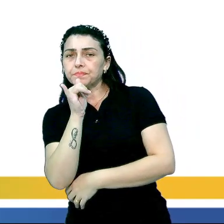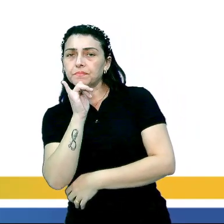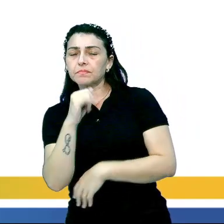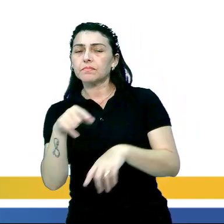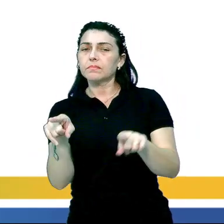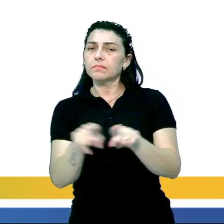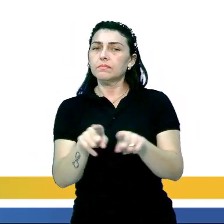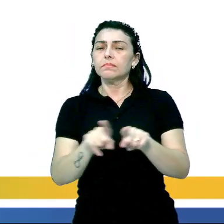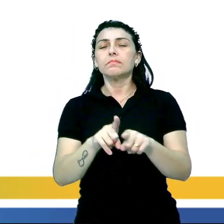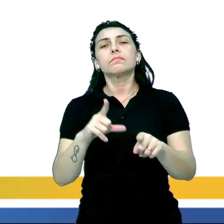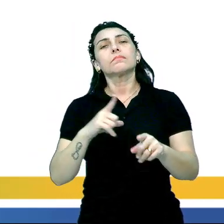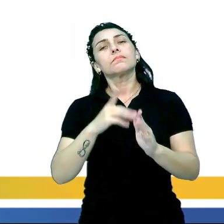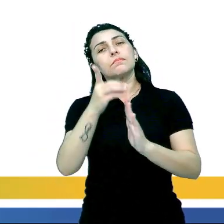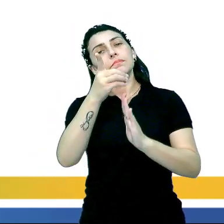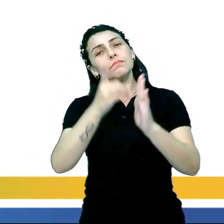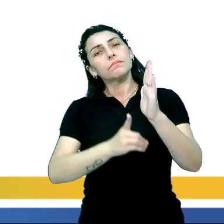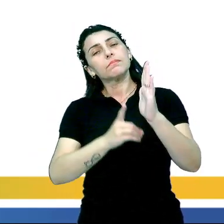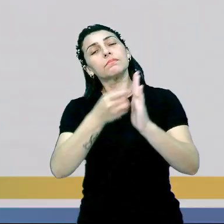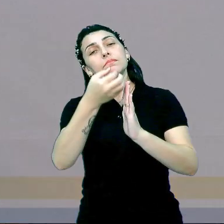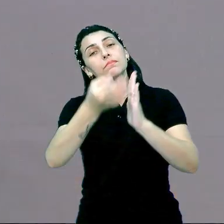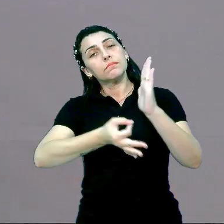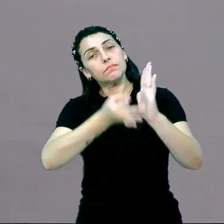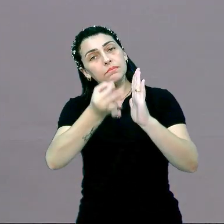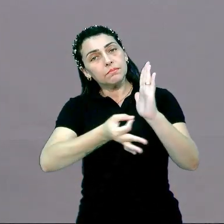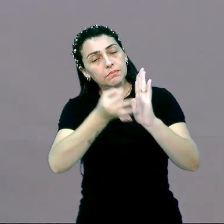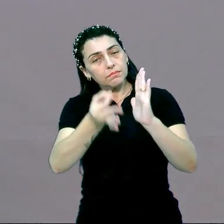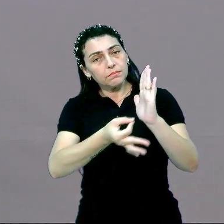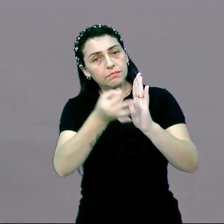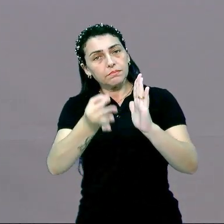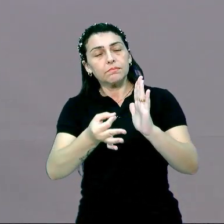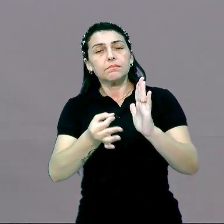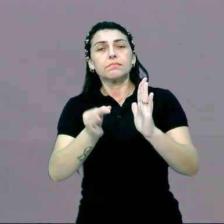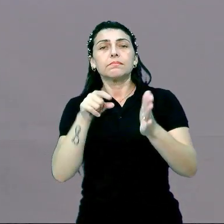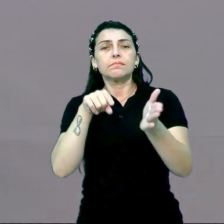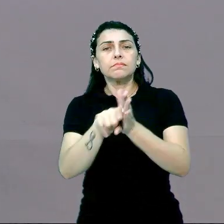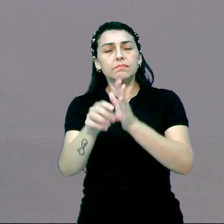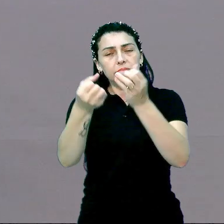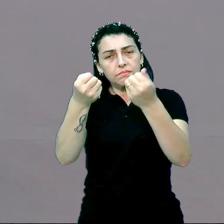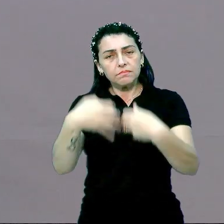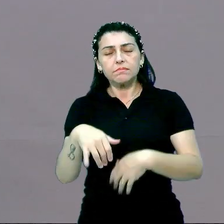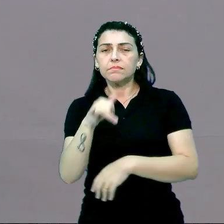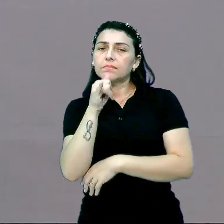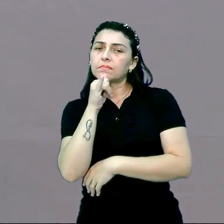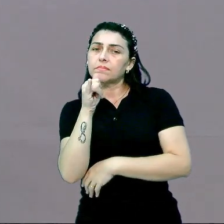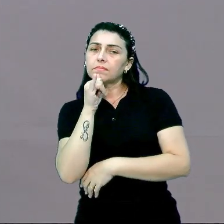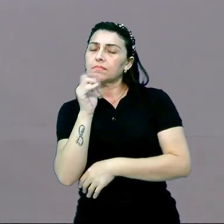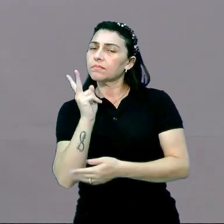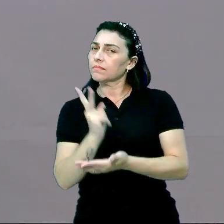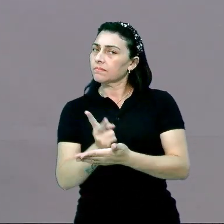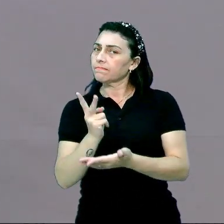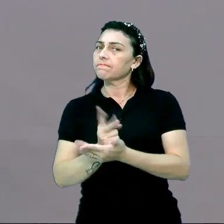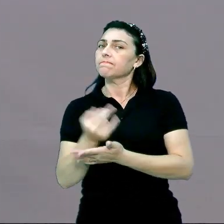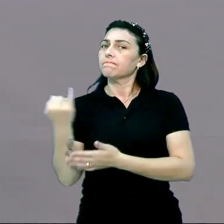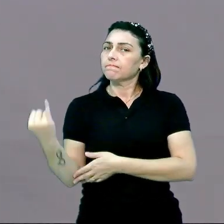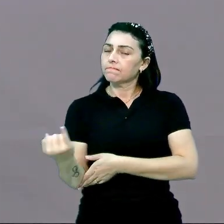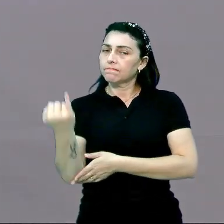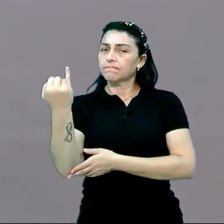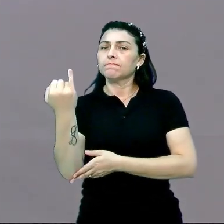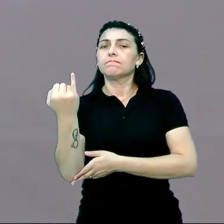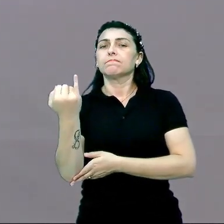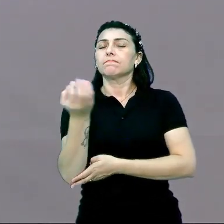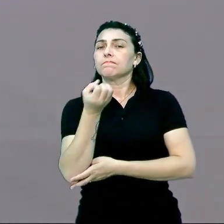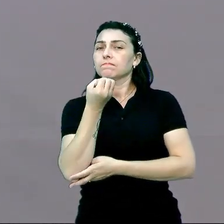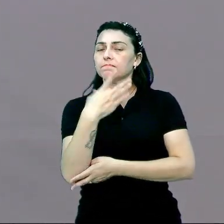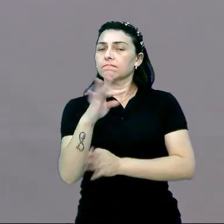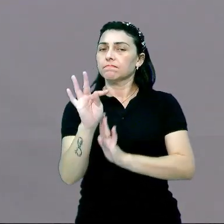texto dissertativo argumentativo, então a questão da explicação e dos exemplos, ela é sempre válida. Ela enriquece o